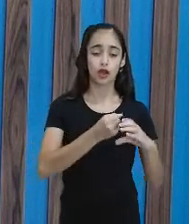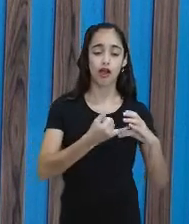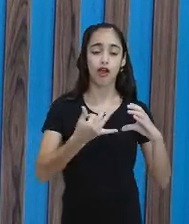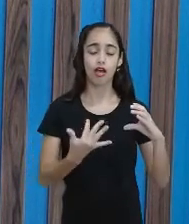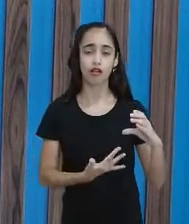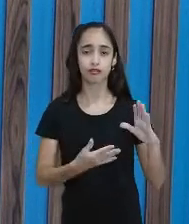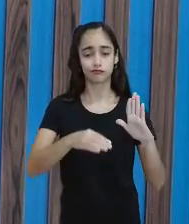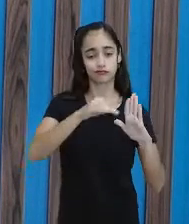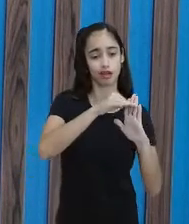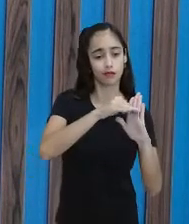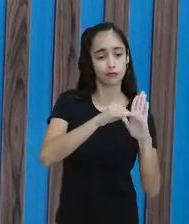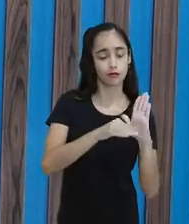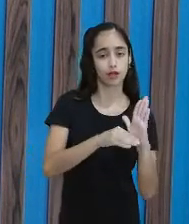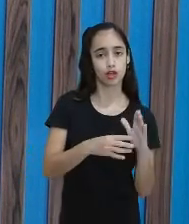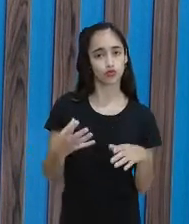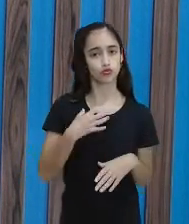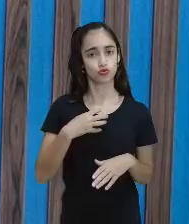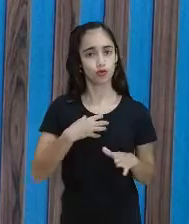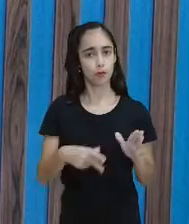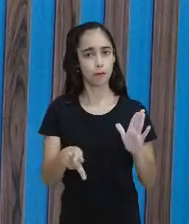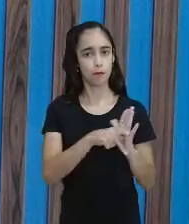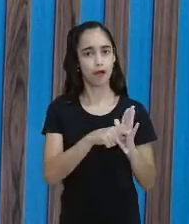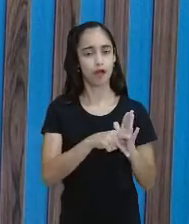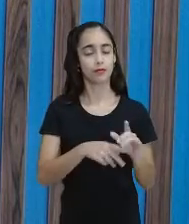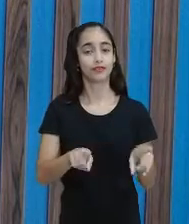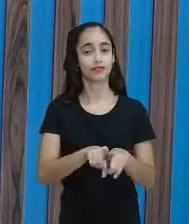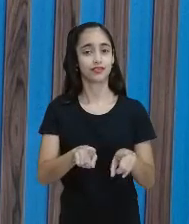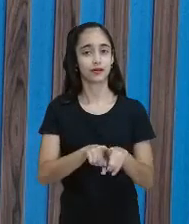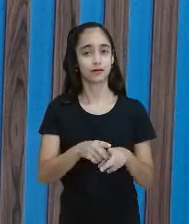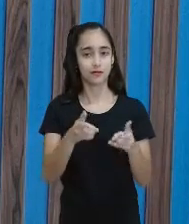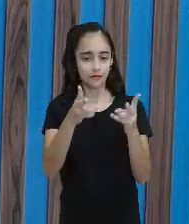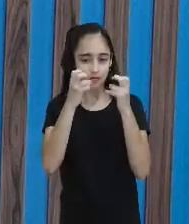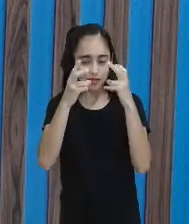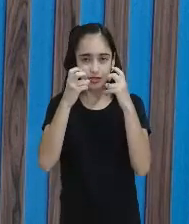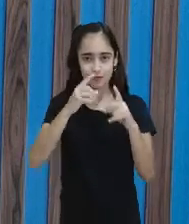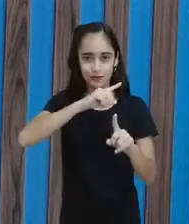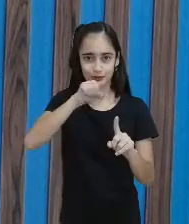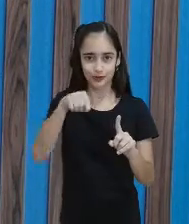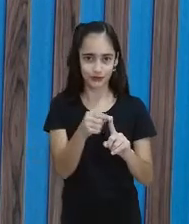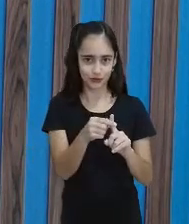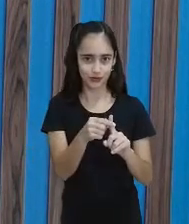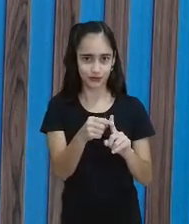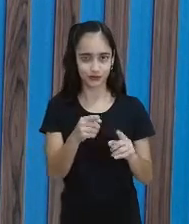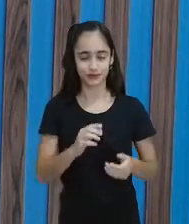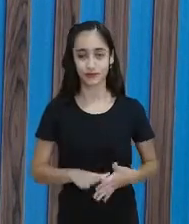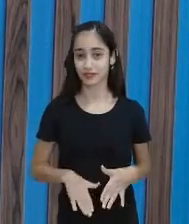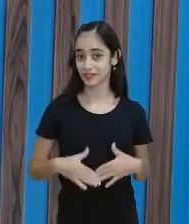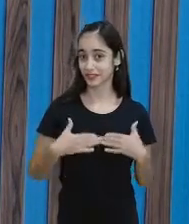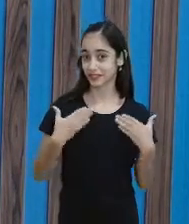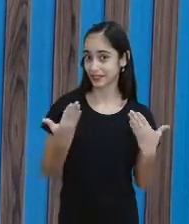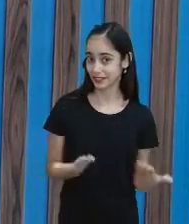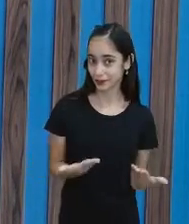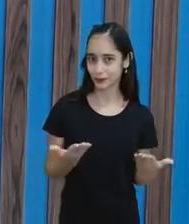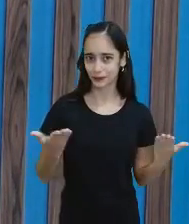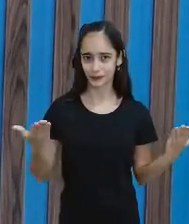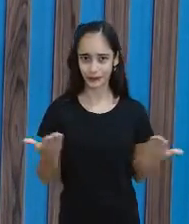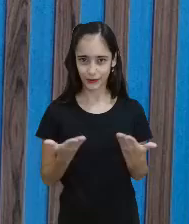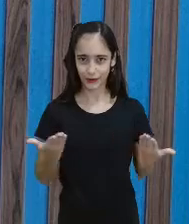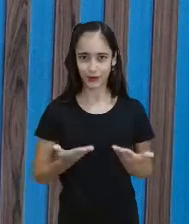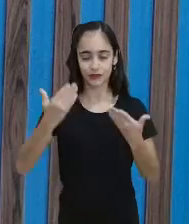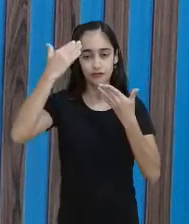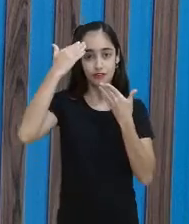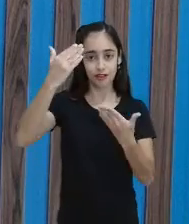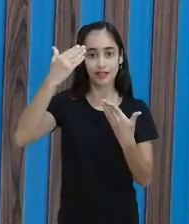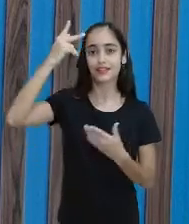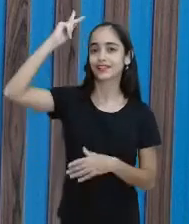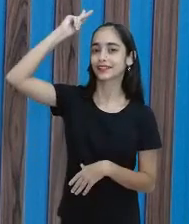forma que é, né? Quais são os objetivos, como a gente vai enquadrando tudo direitinho. Então, hoje quero agradecer a nossa